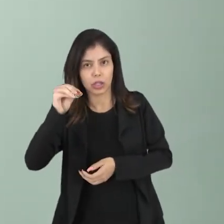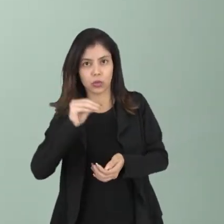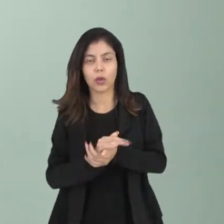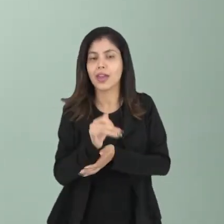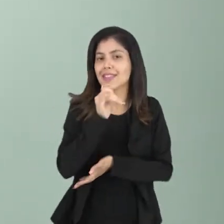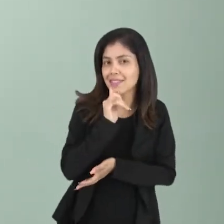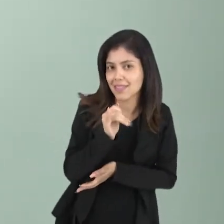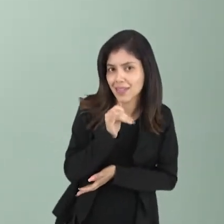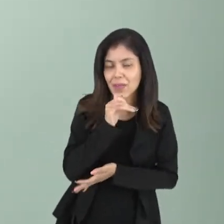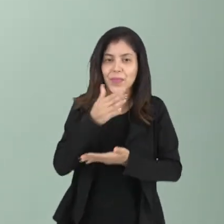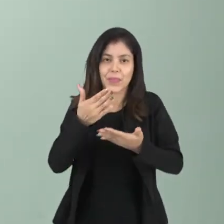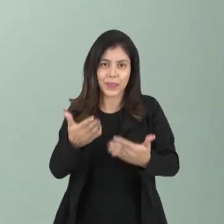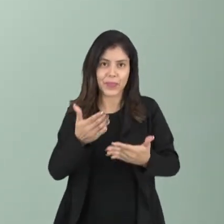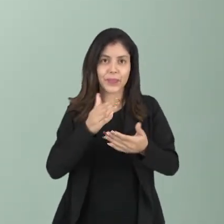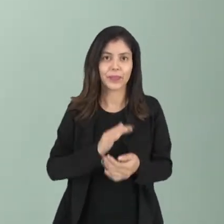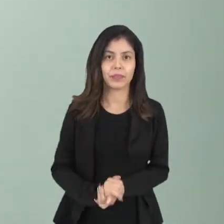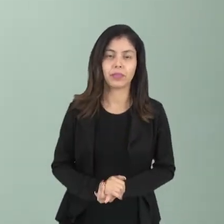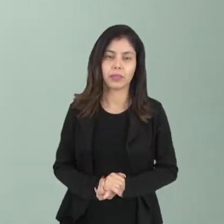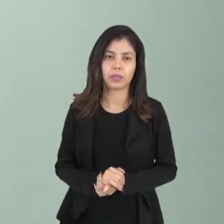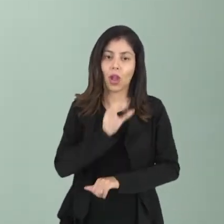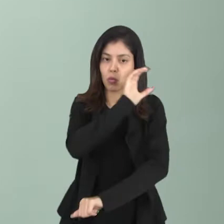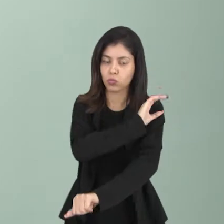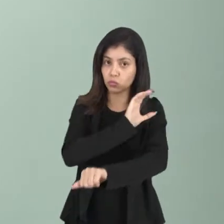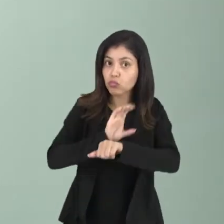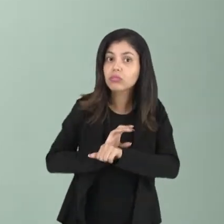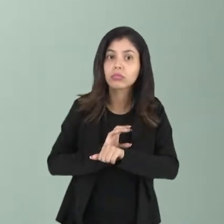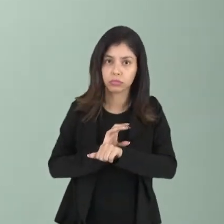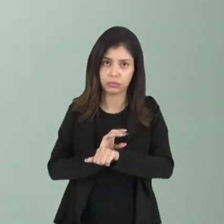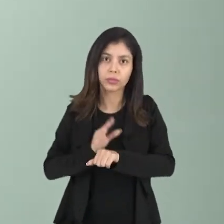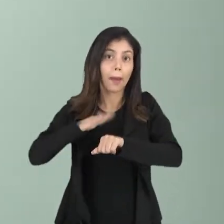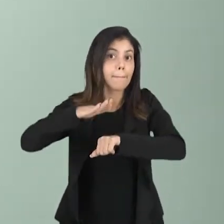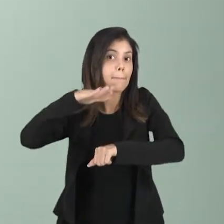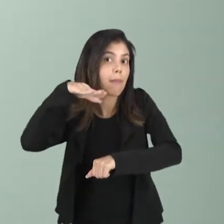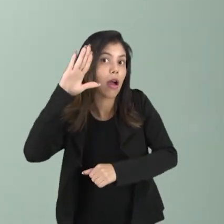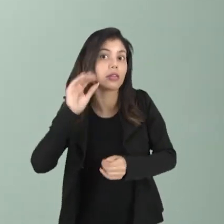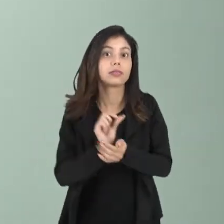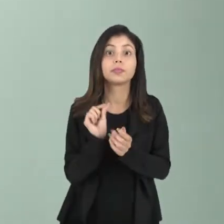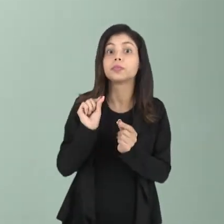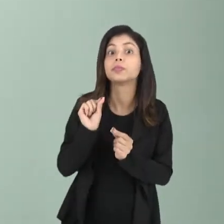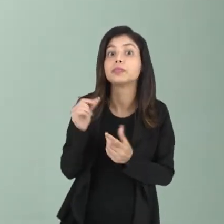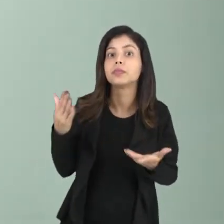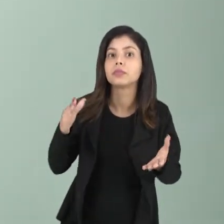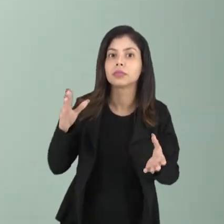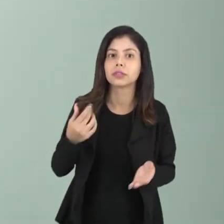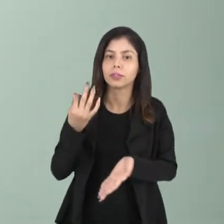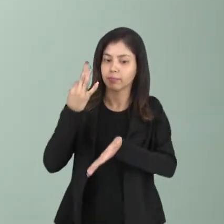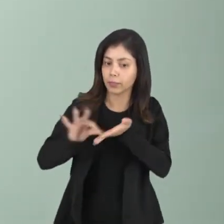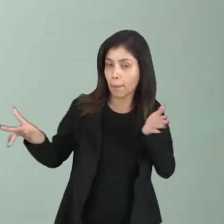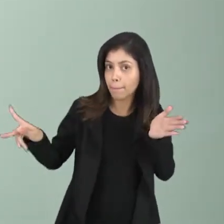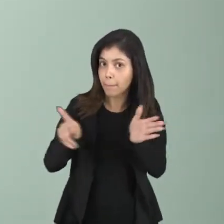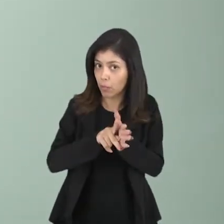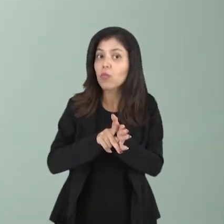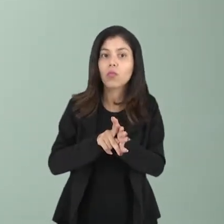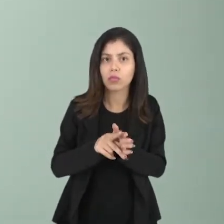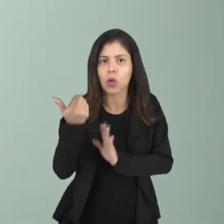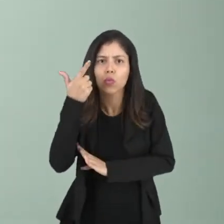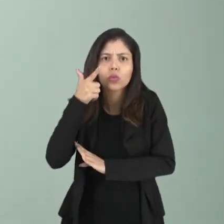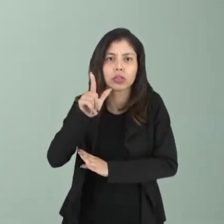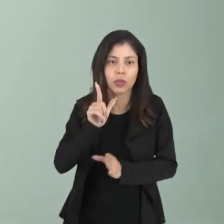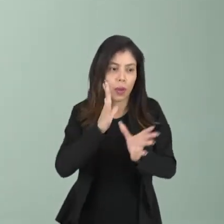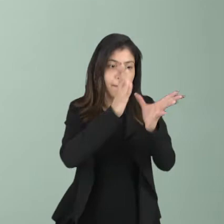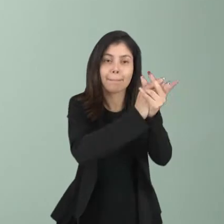são exemplos de uma cultura, mas que ela está o quê? Concretizada. Eu